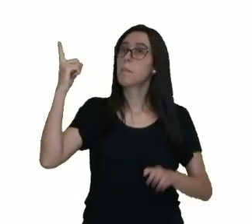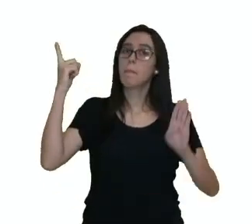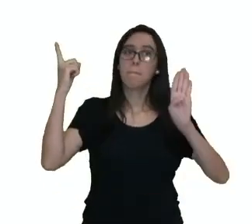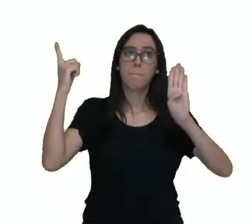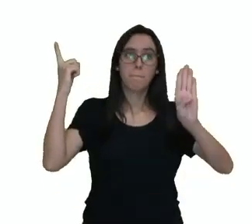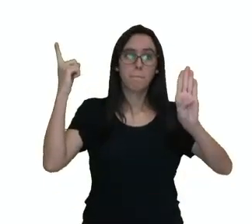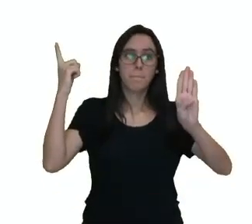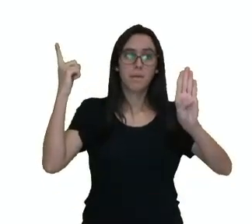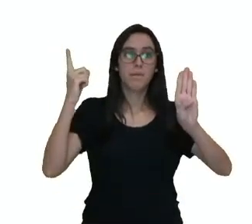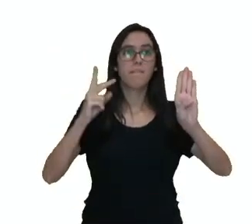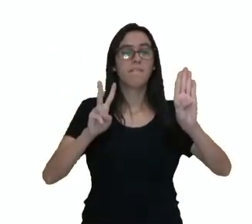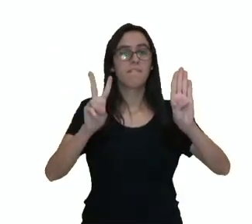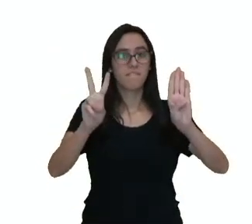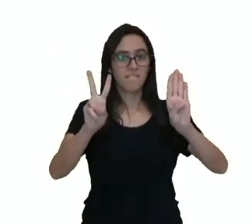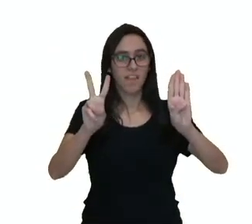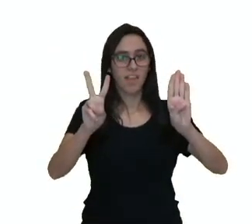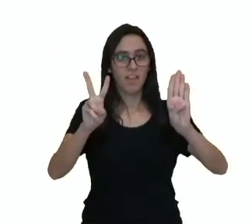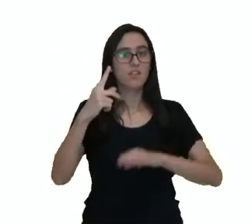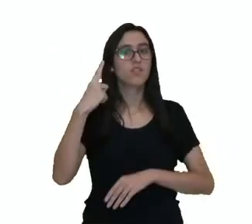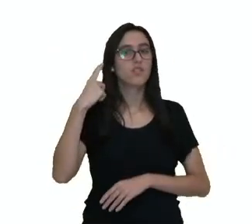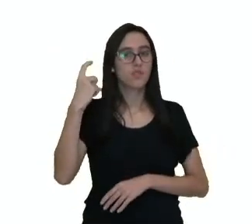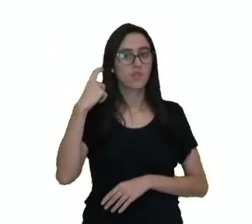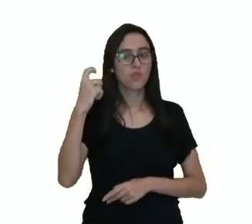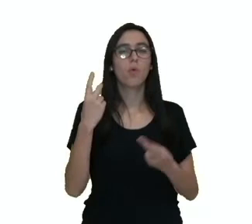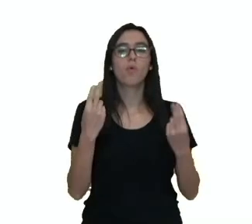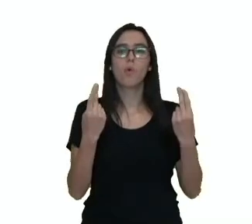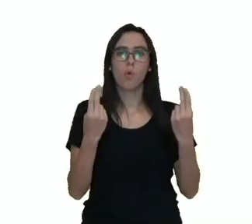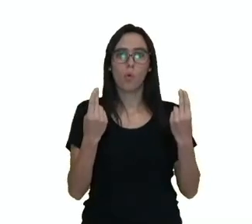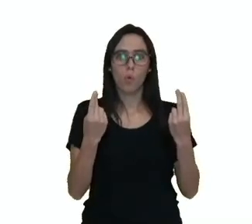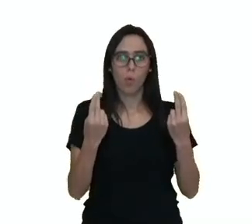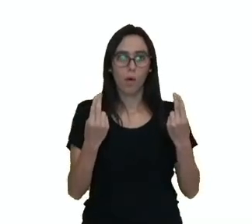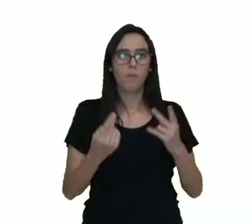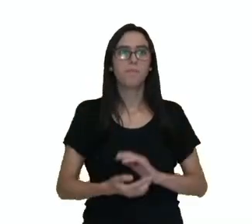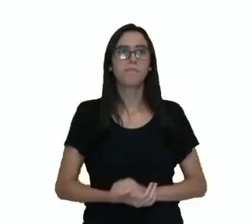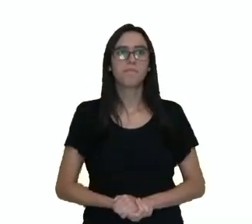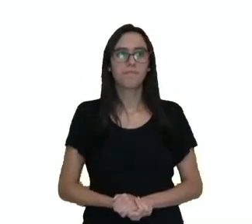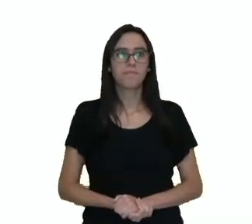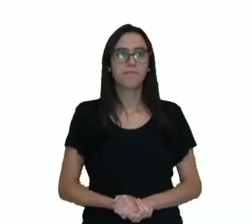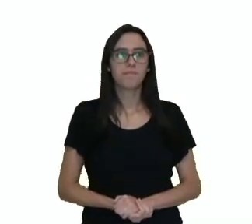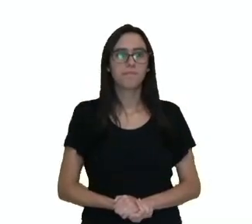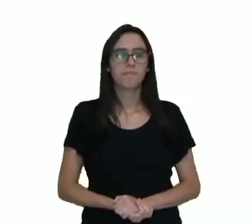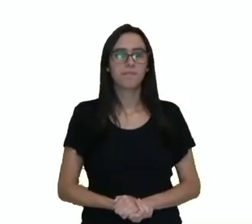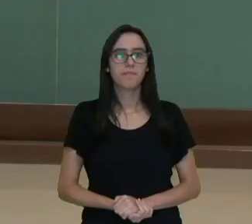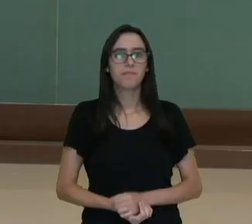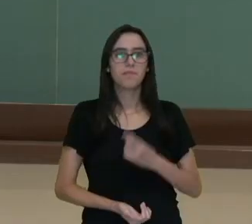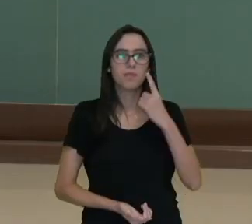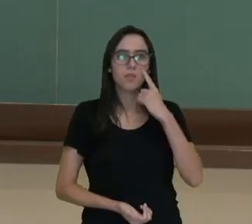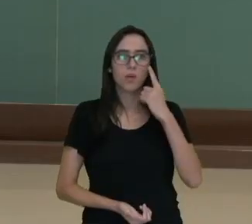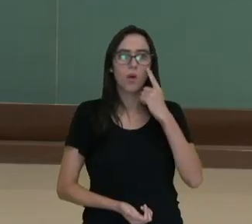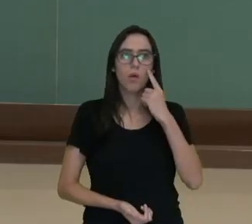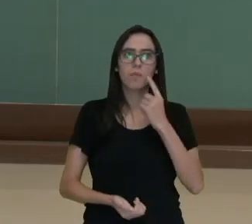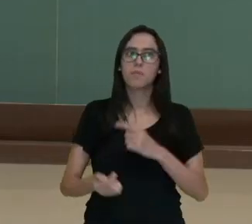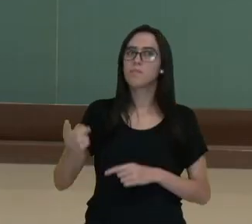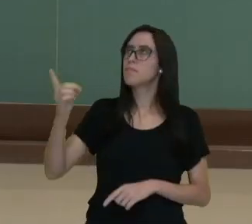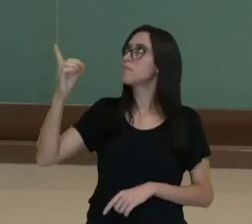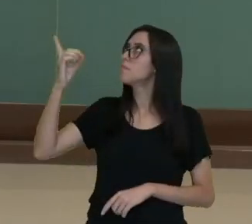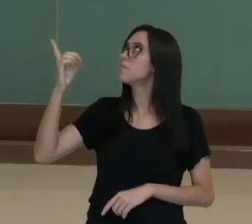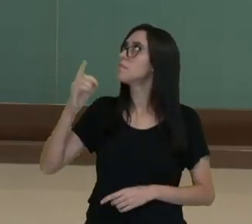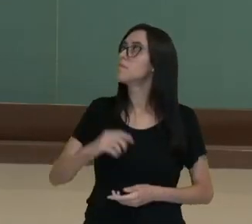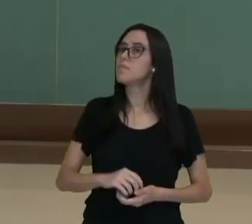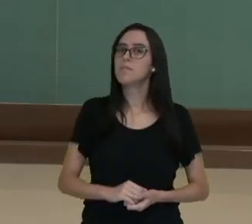B e o V, né? Então, lá B larga e lá B curta. Olha aqui a pronúncia, ó, dessa palavra e